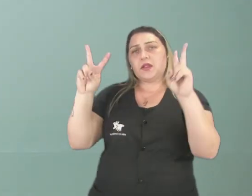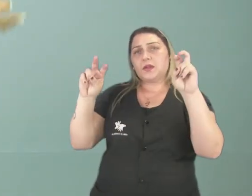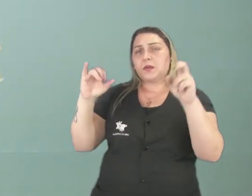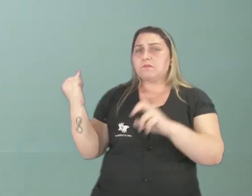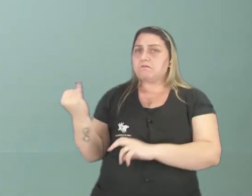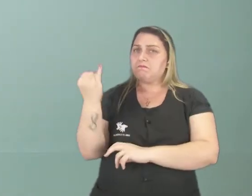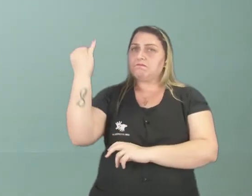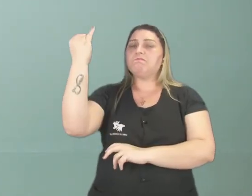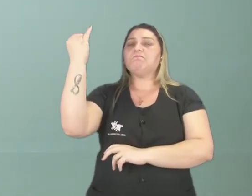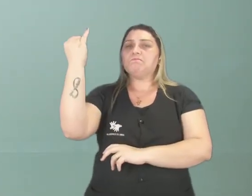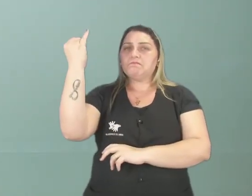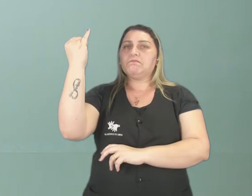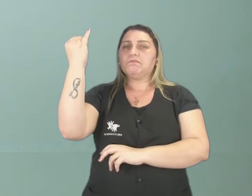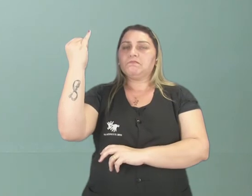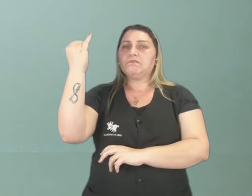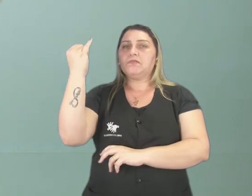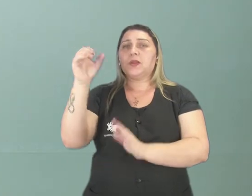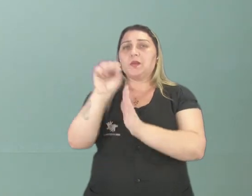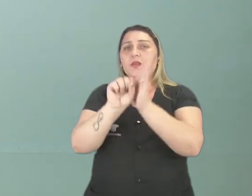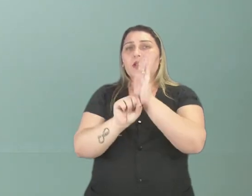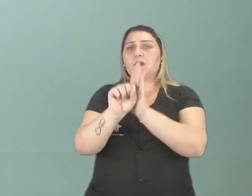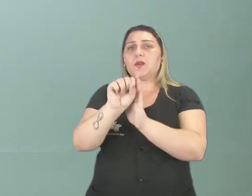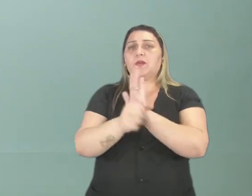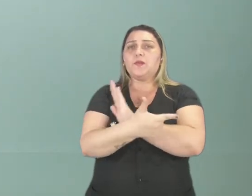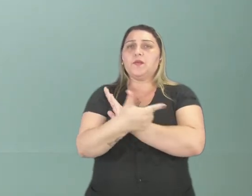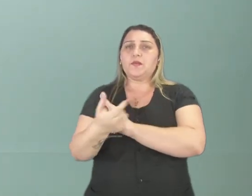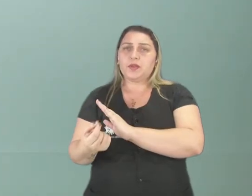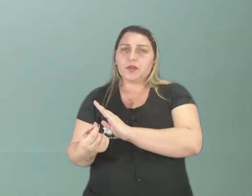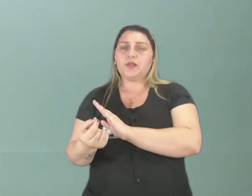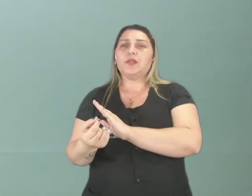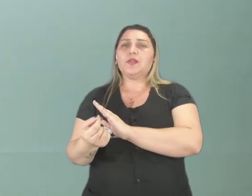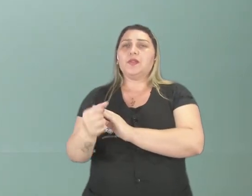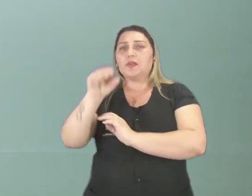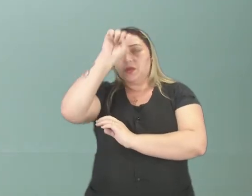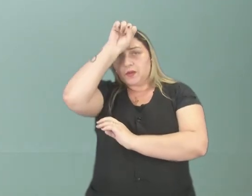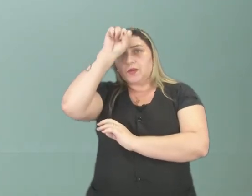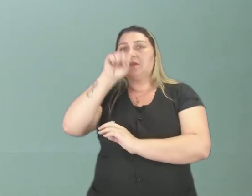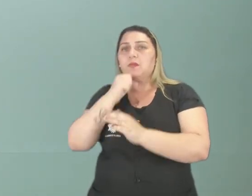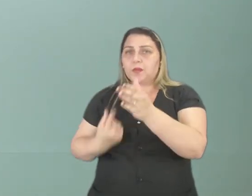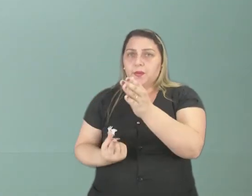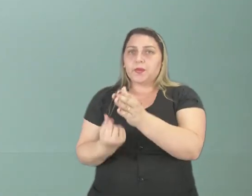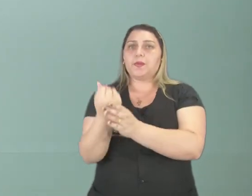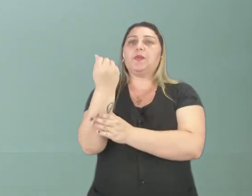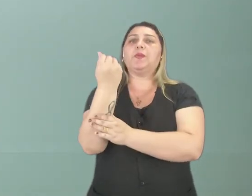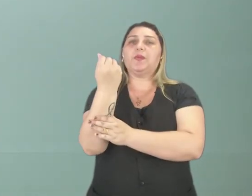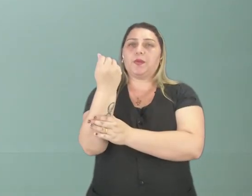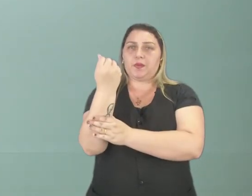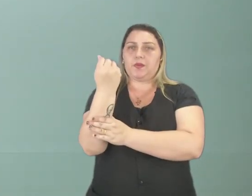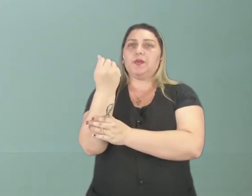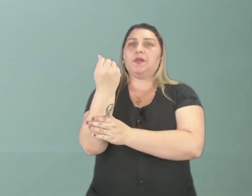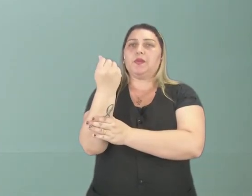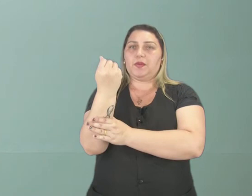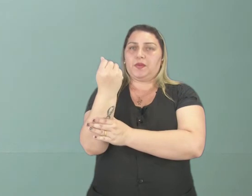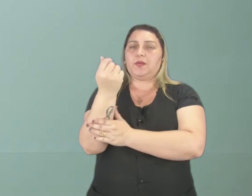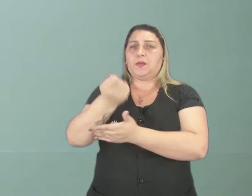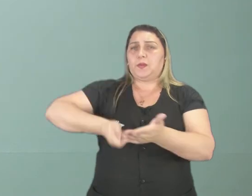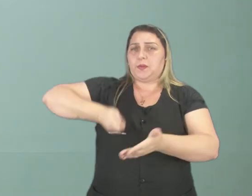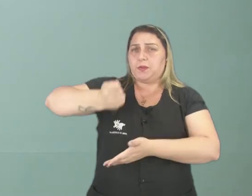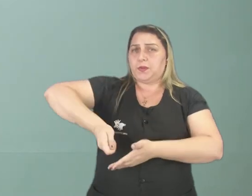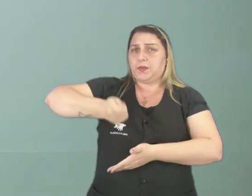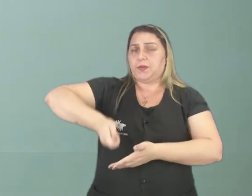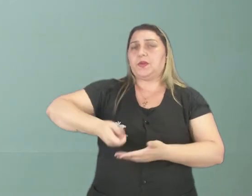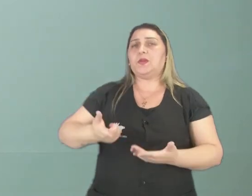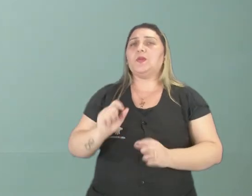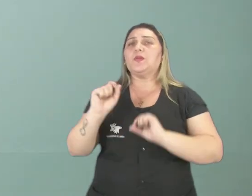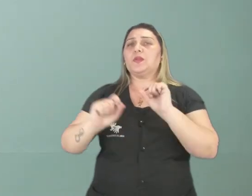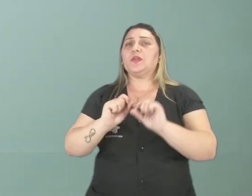tão importante aí no século XX, né? Que é essa questão do socialismo, do capitalismo, esses regimes que nascem em contraposição,